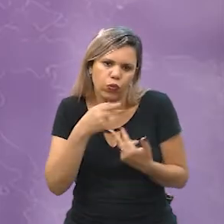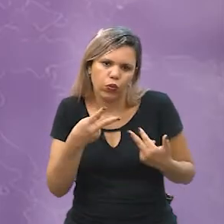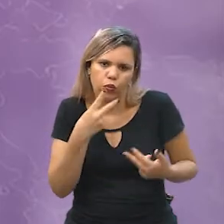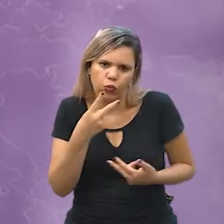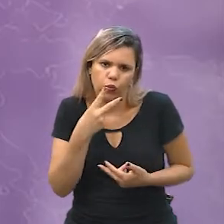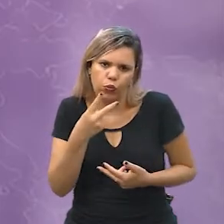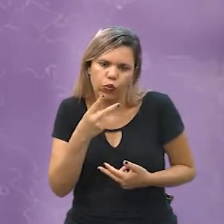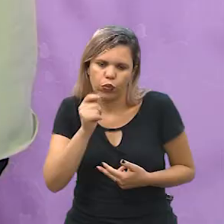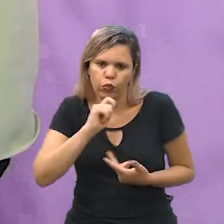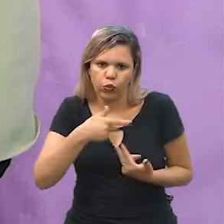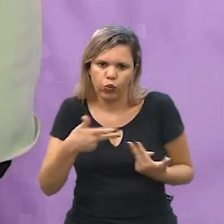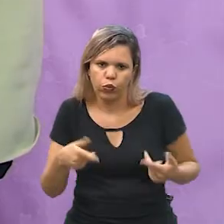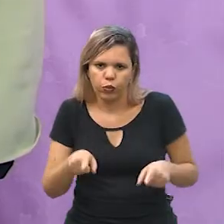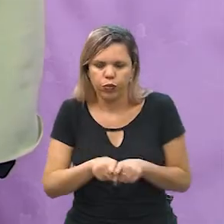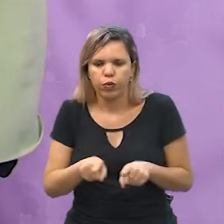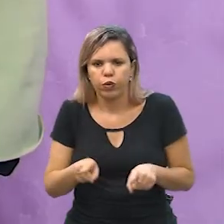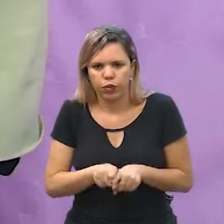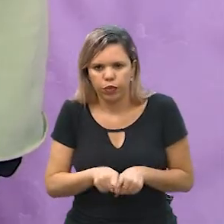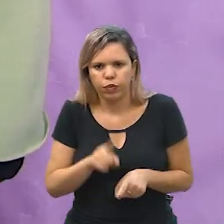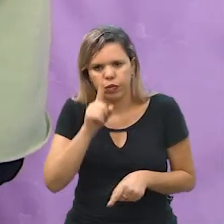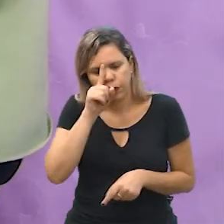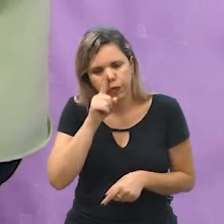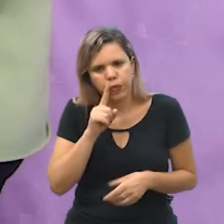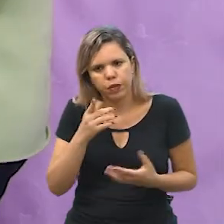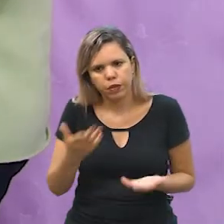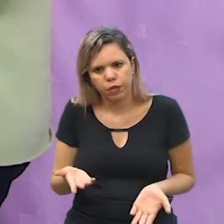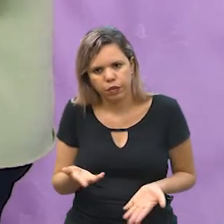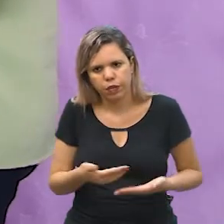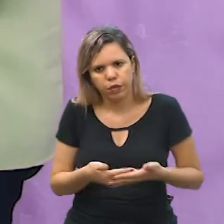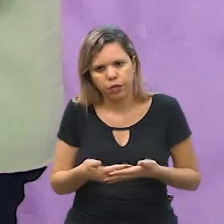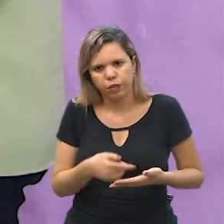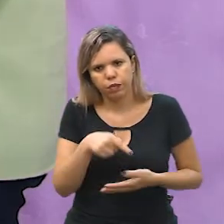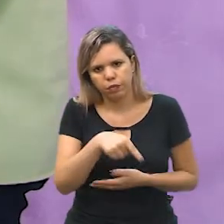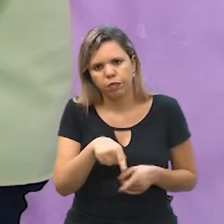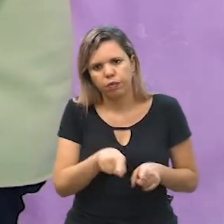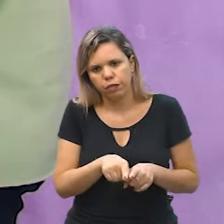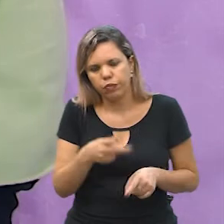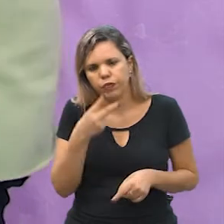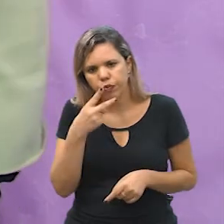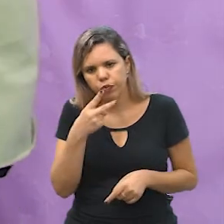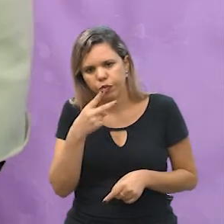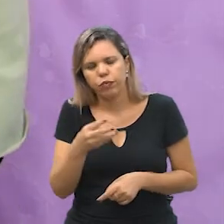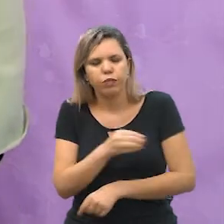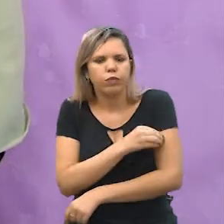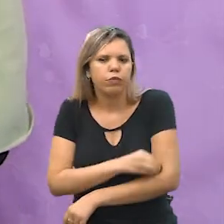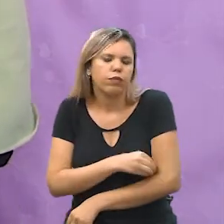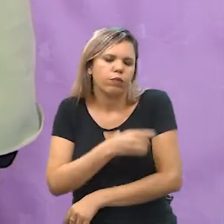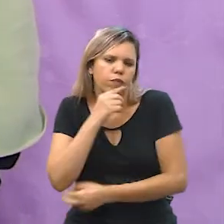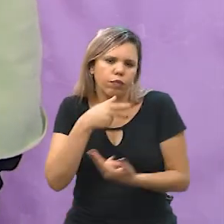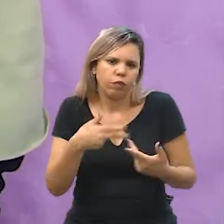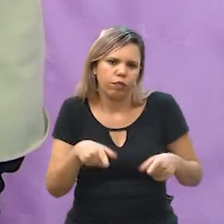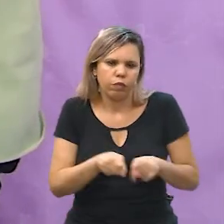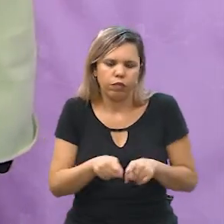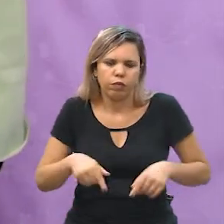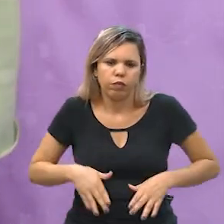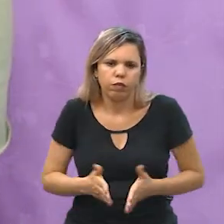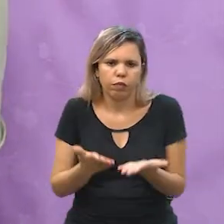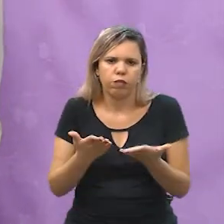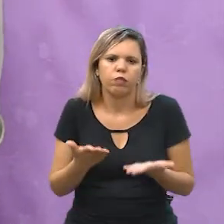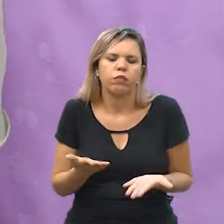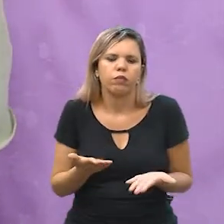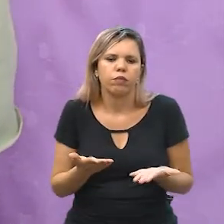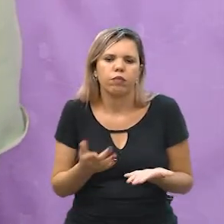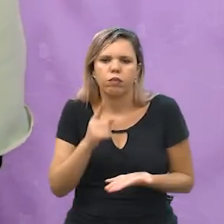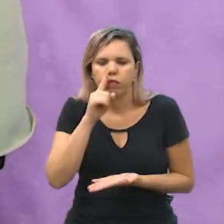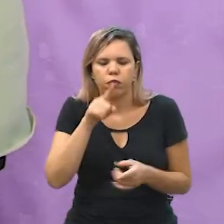as drogas também pode ser um fator de risco para que esse bebê também, cigarro, álcool e drogas, né, possa nascer prematuro e